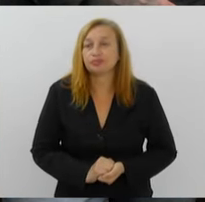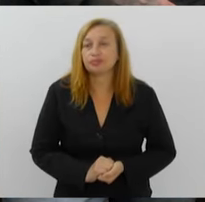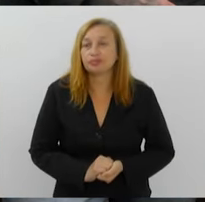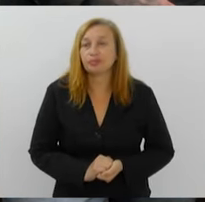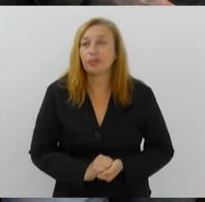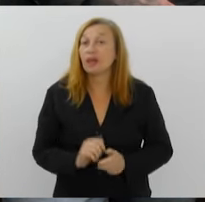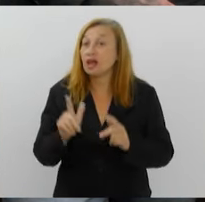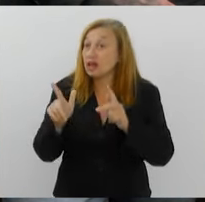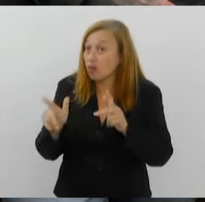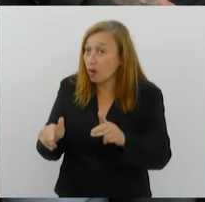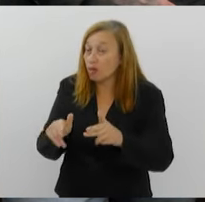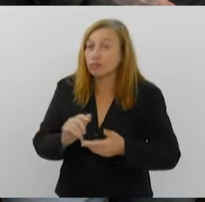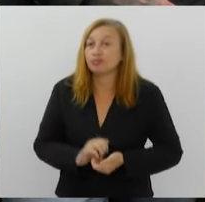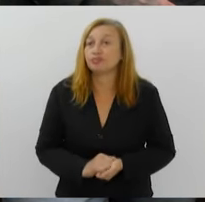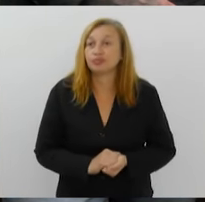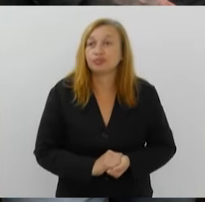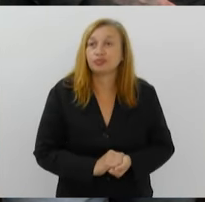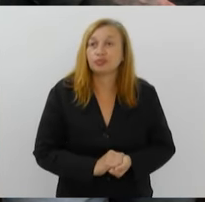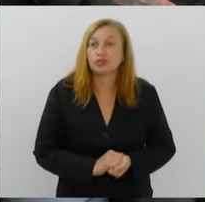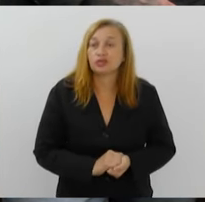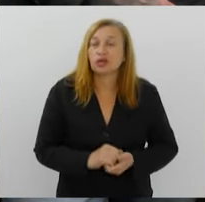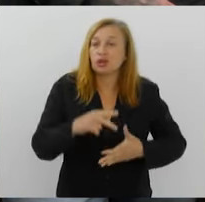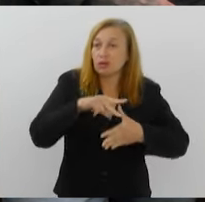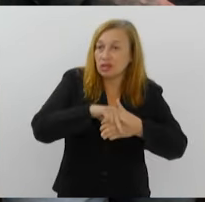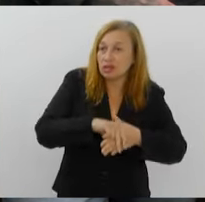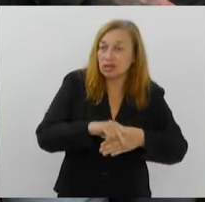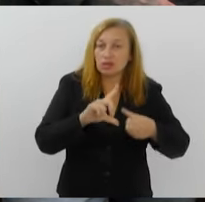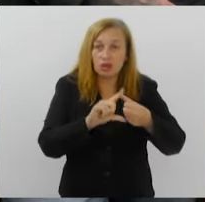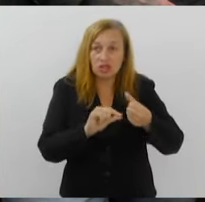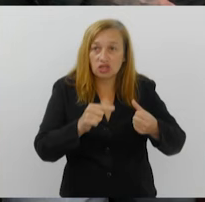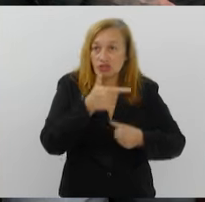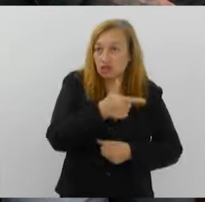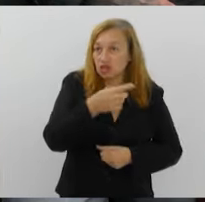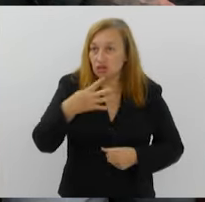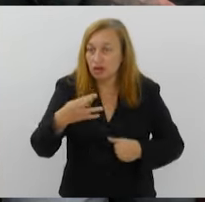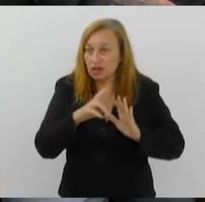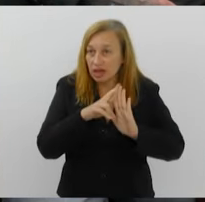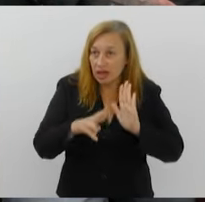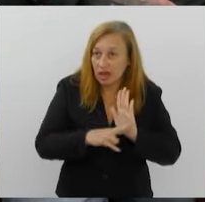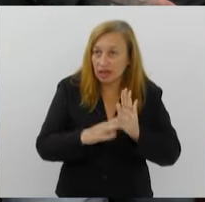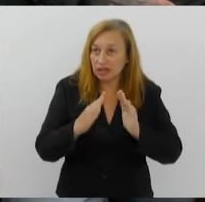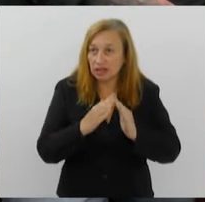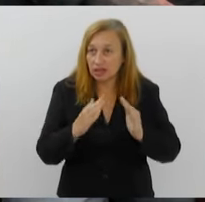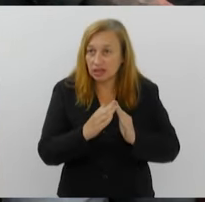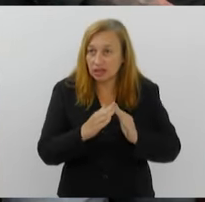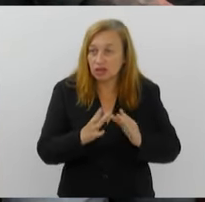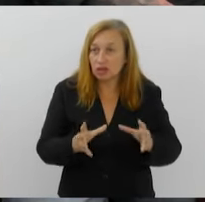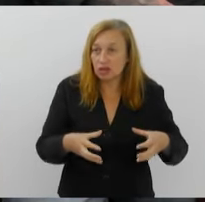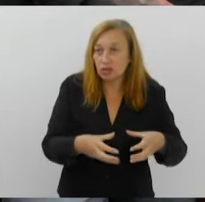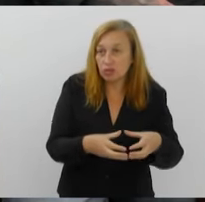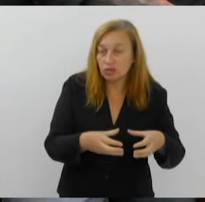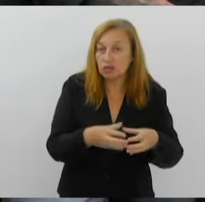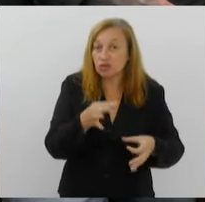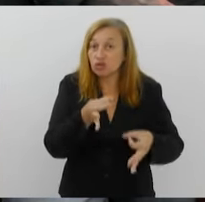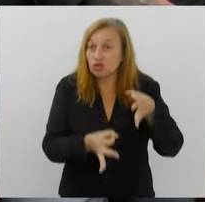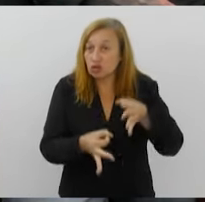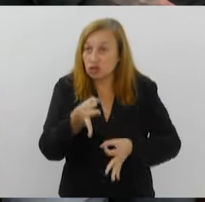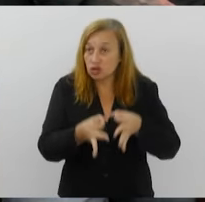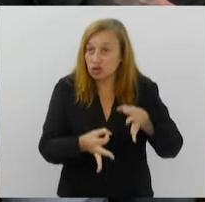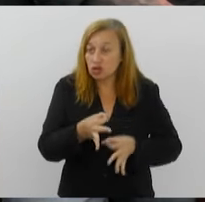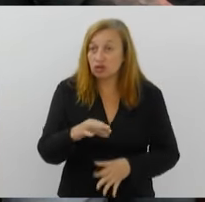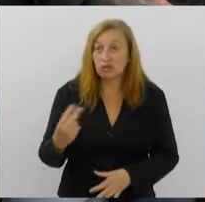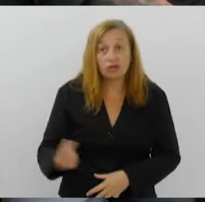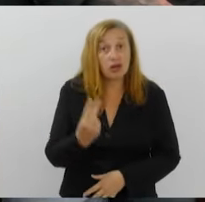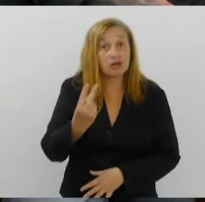Da mesma forma, os incisos do mesmo artigo 24 do regimento diz que compete à Comissão de Constituição e Justiça zelar